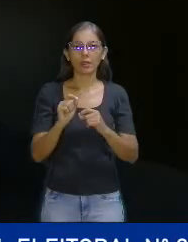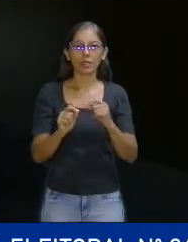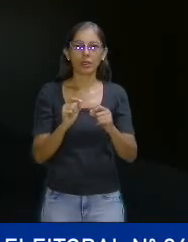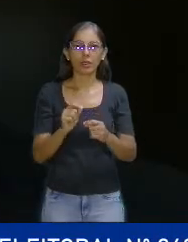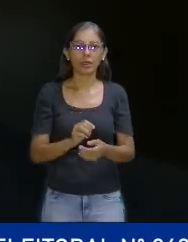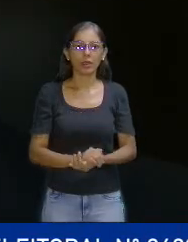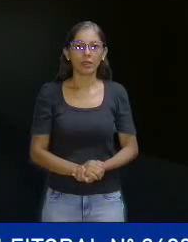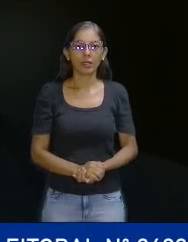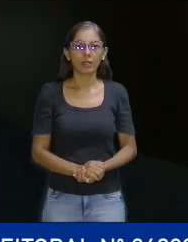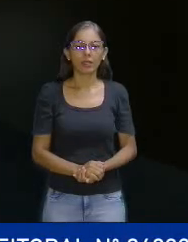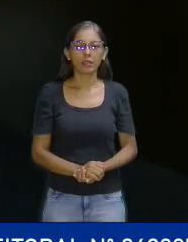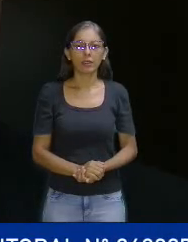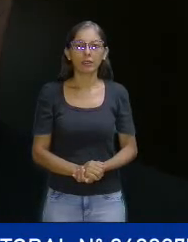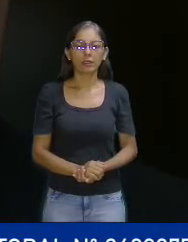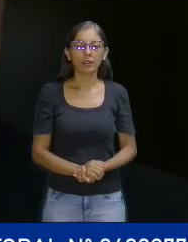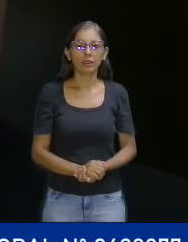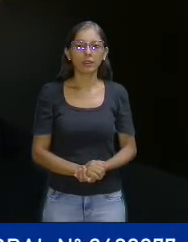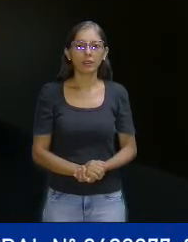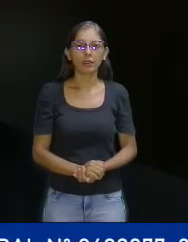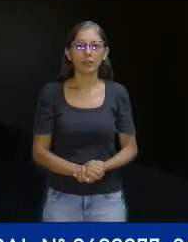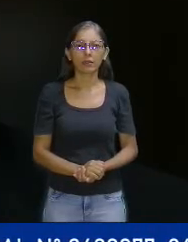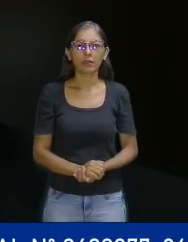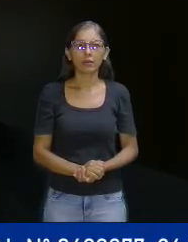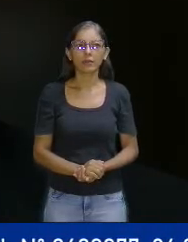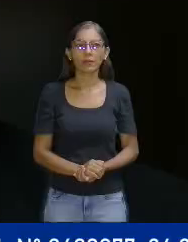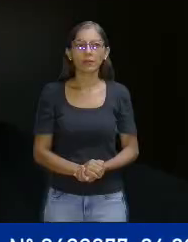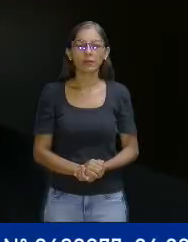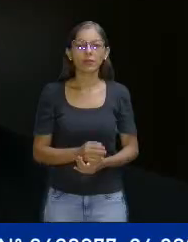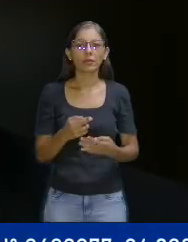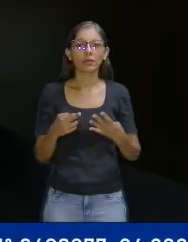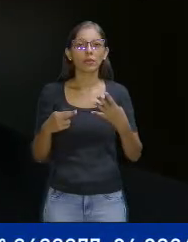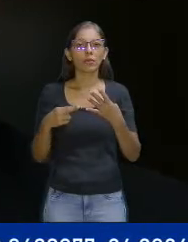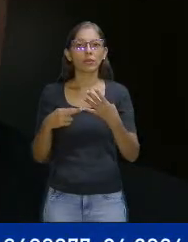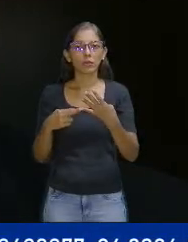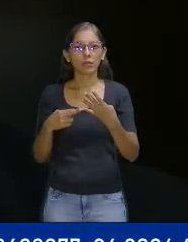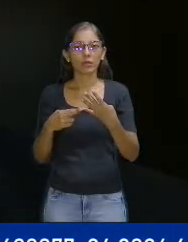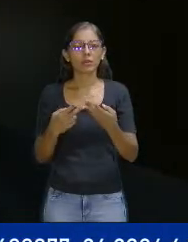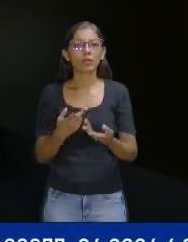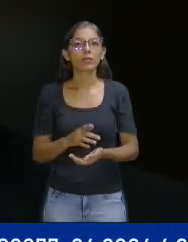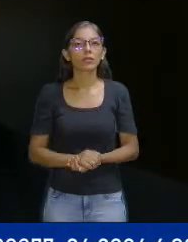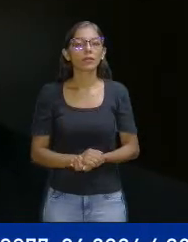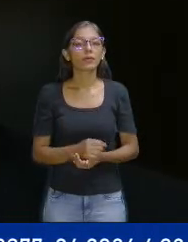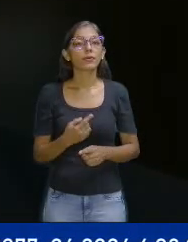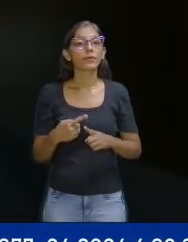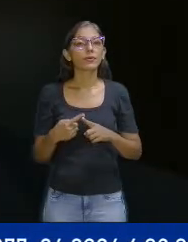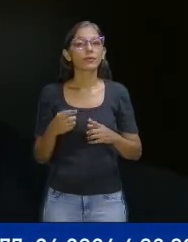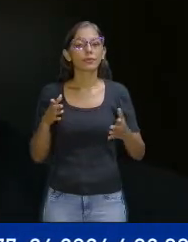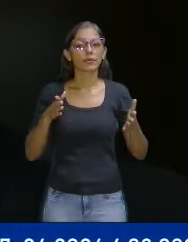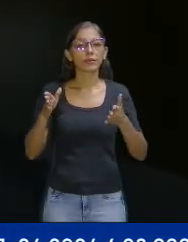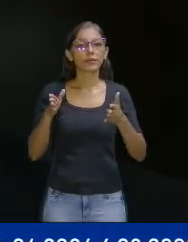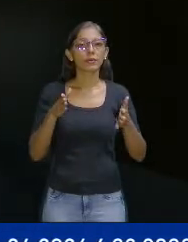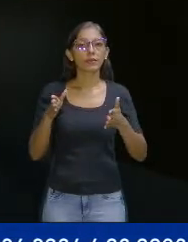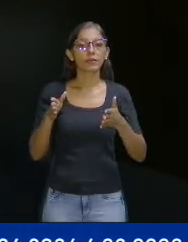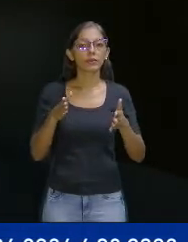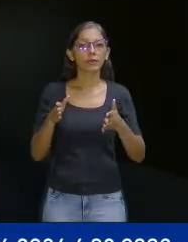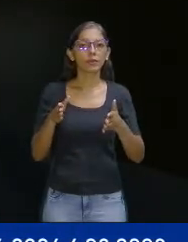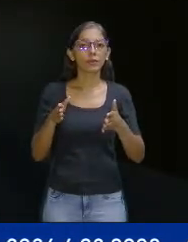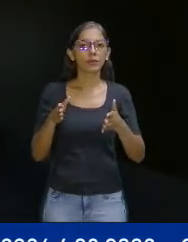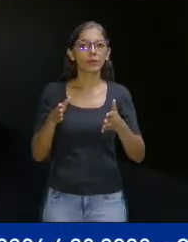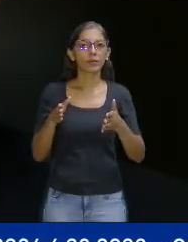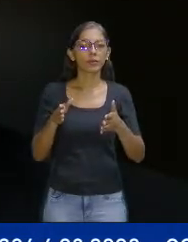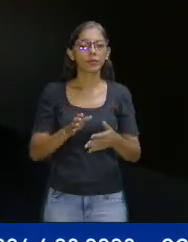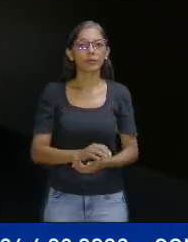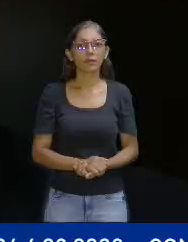havia votado pela inadmissibilidade do recurso em razão de intempestividade, mas verificou-se